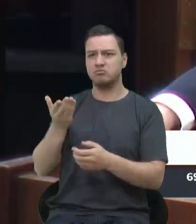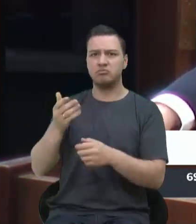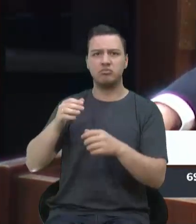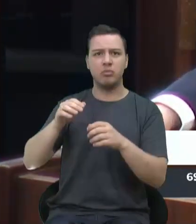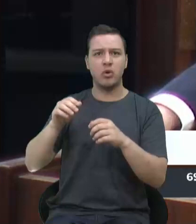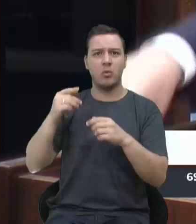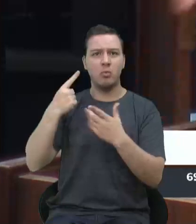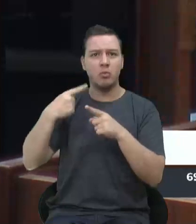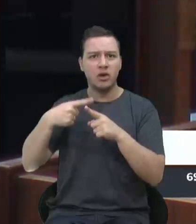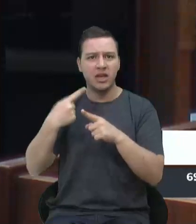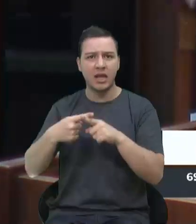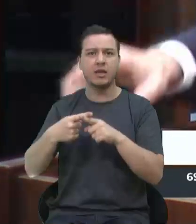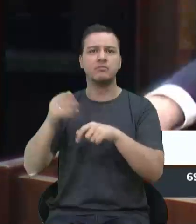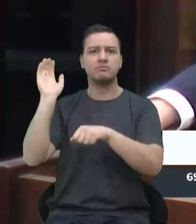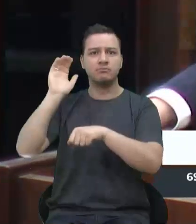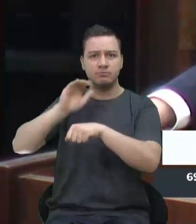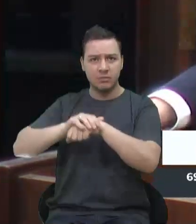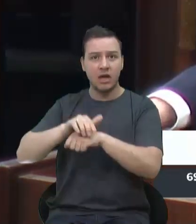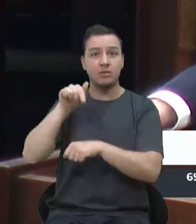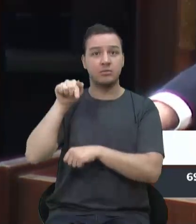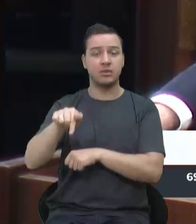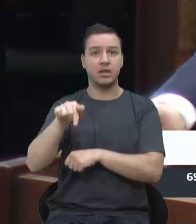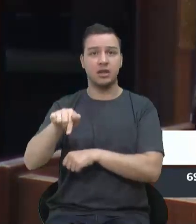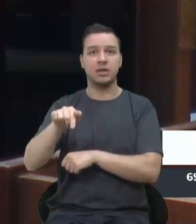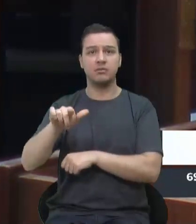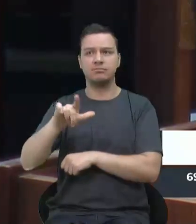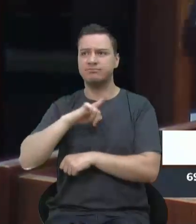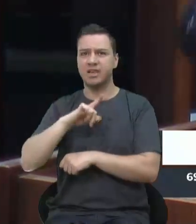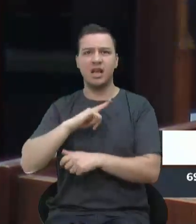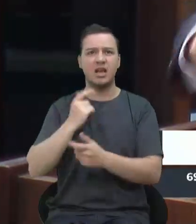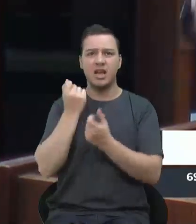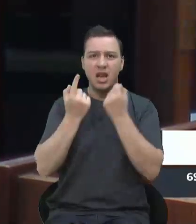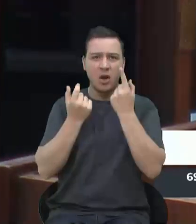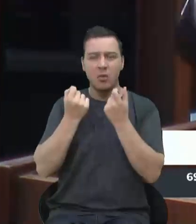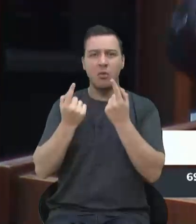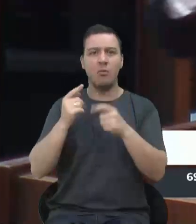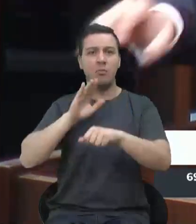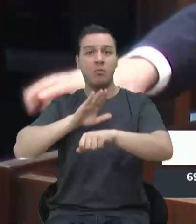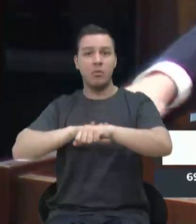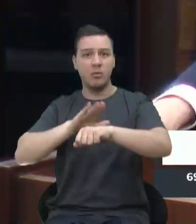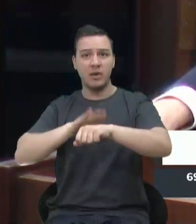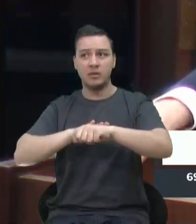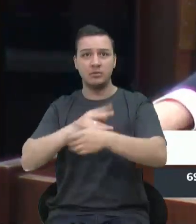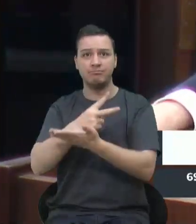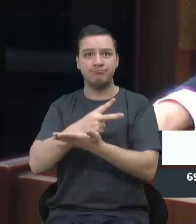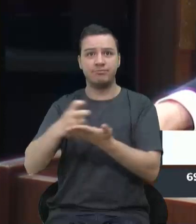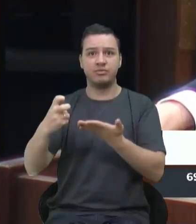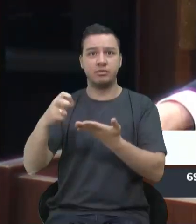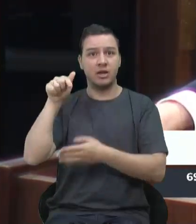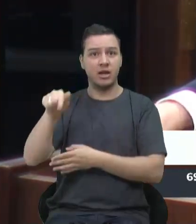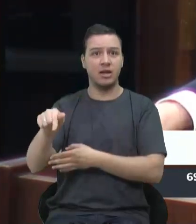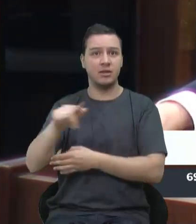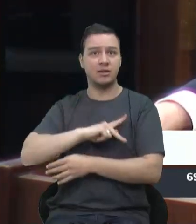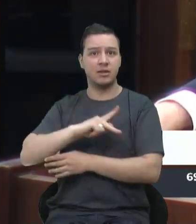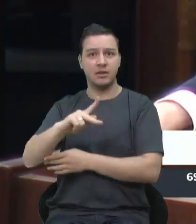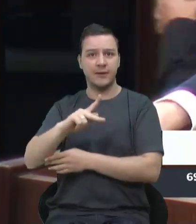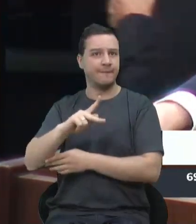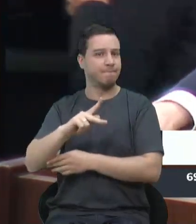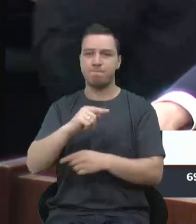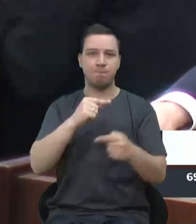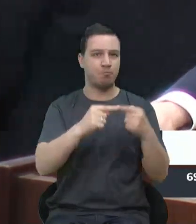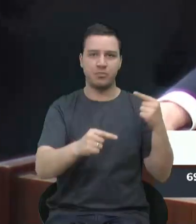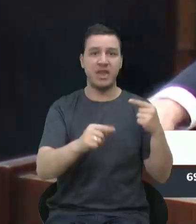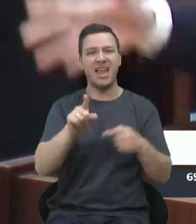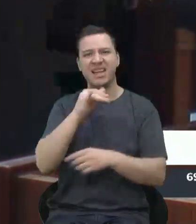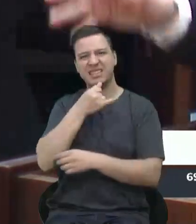causa suficiente para que se cogitasse em algum momento a pura e simples revogação do seu mandato? Não, não é. Não, não é. É